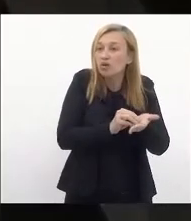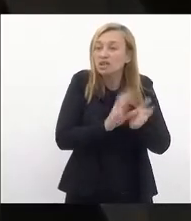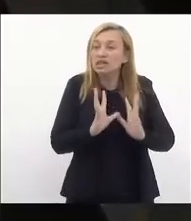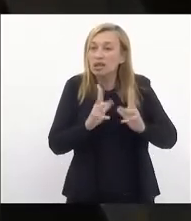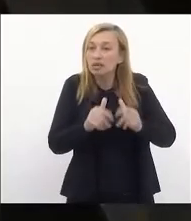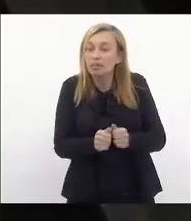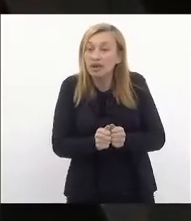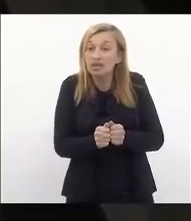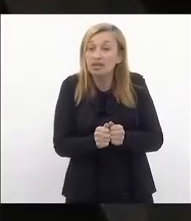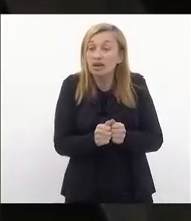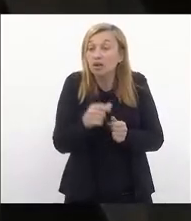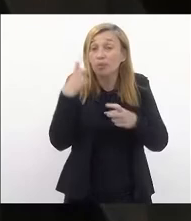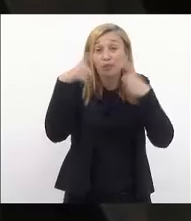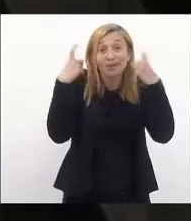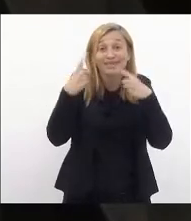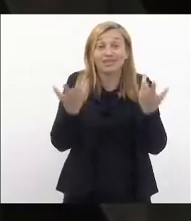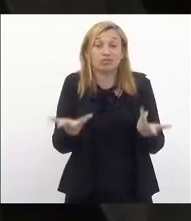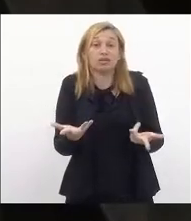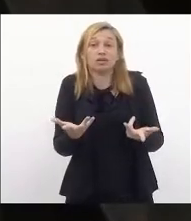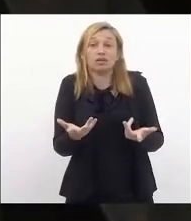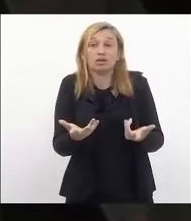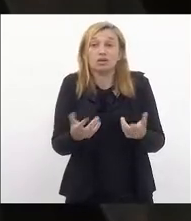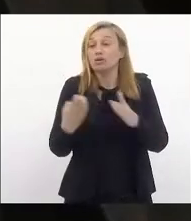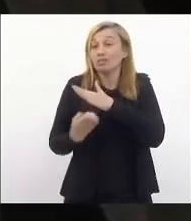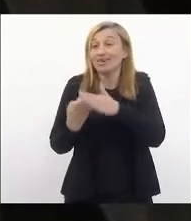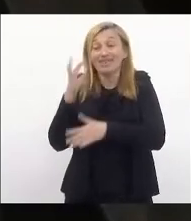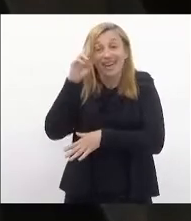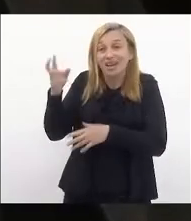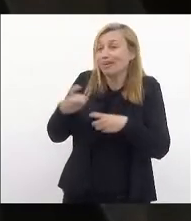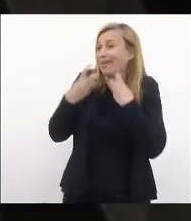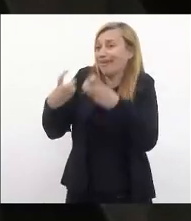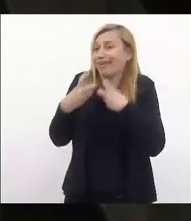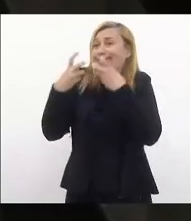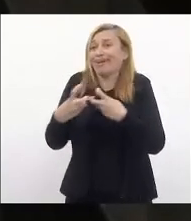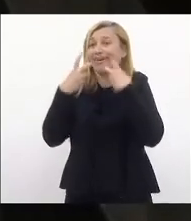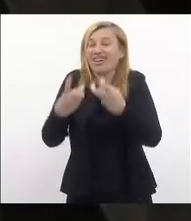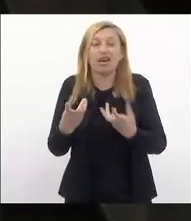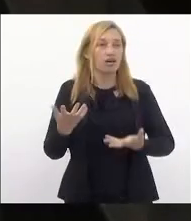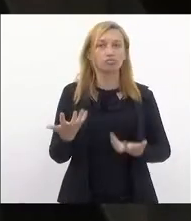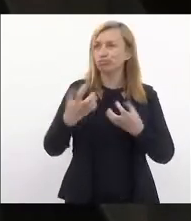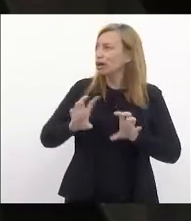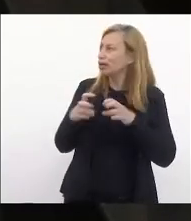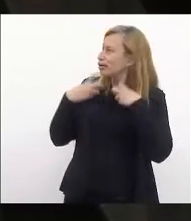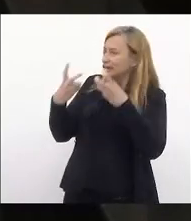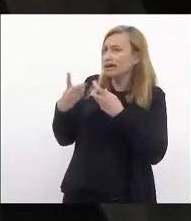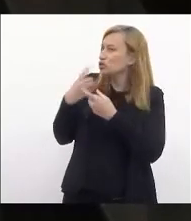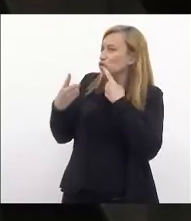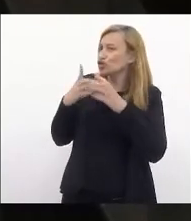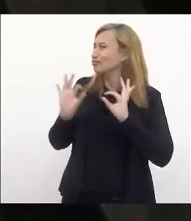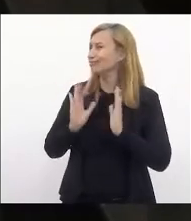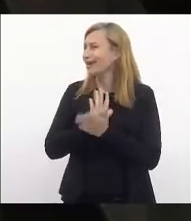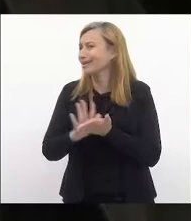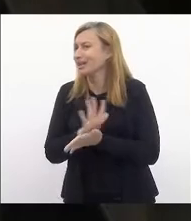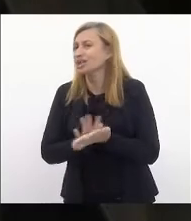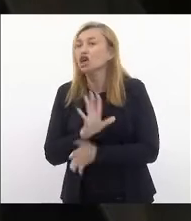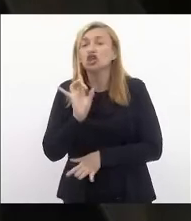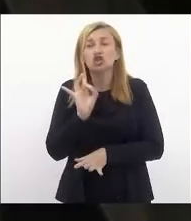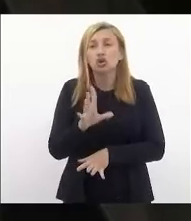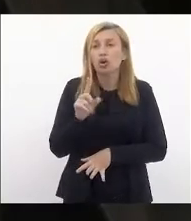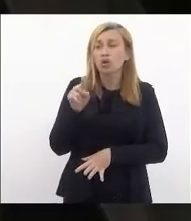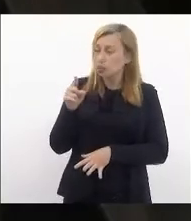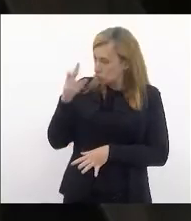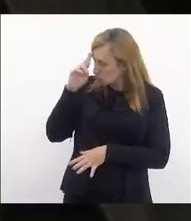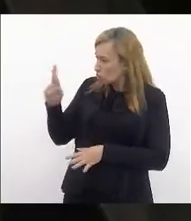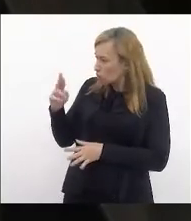era um desespero danado porque os caras o empresário começa a gritar eu falei não estou aqui para gritar nem para discutir com o senhor não o senhor é dono